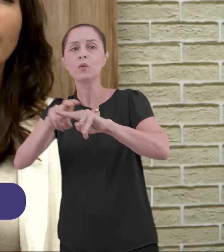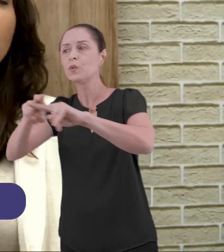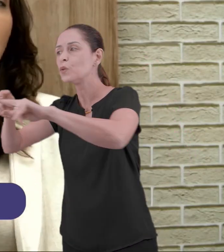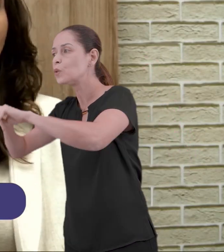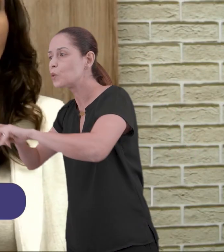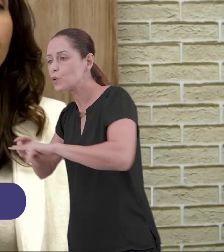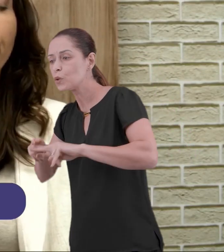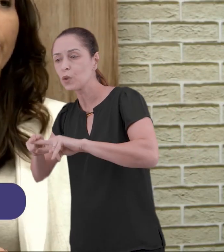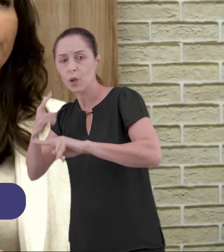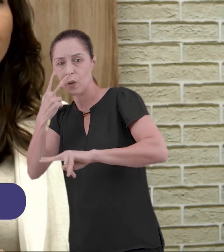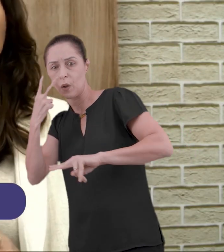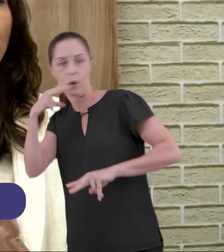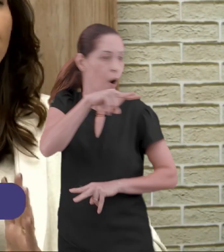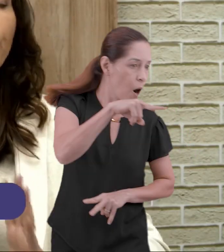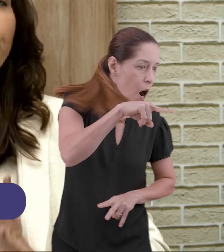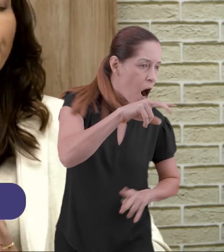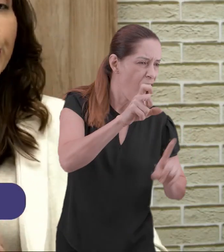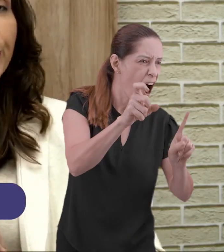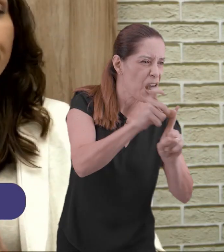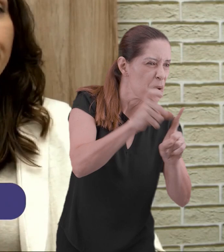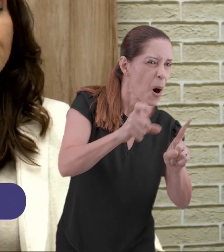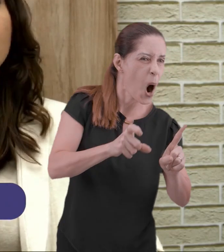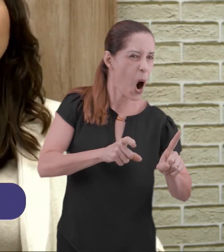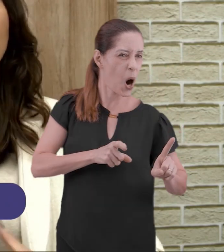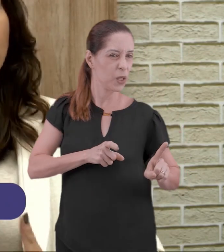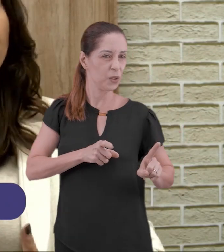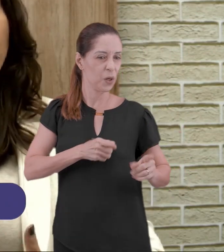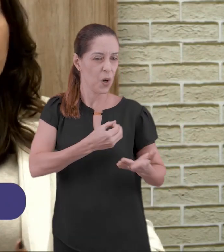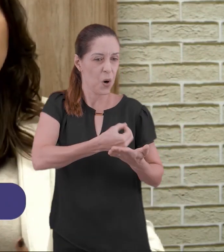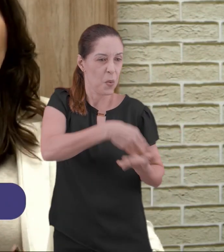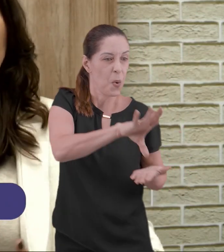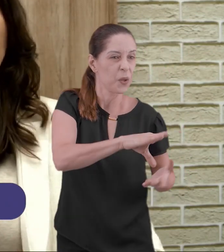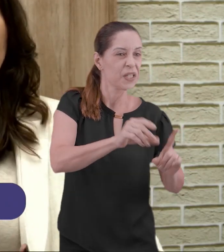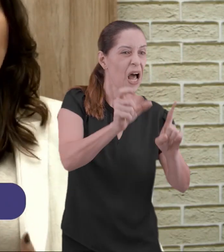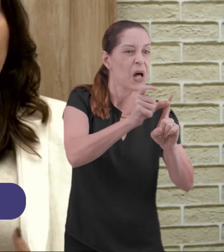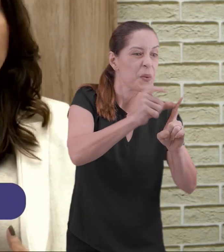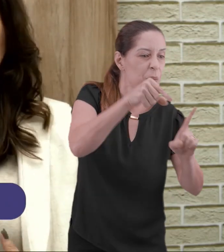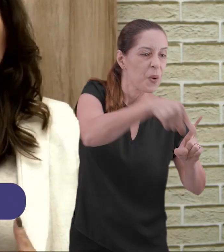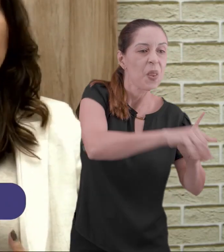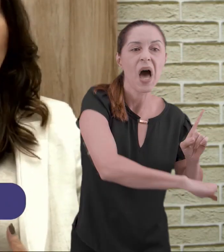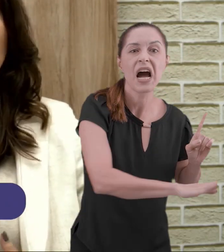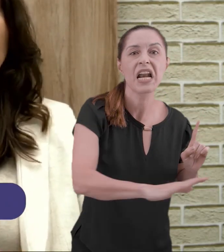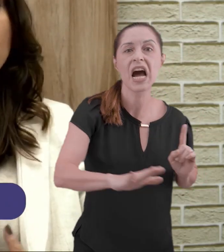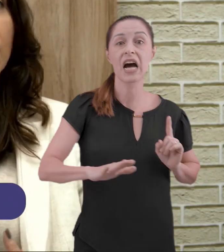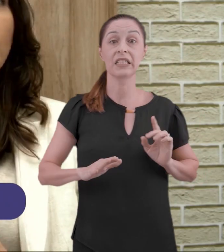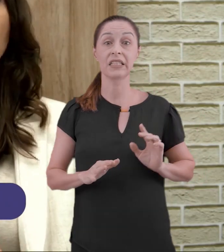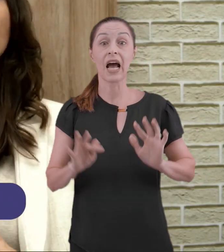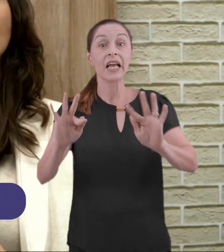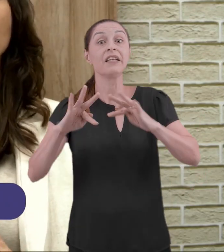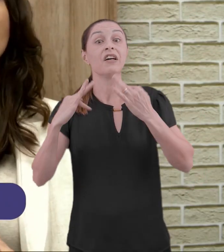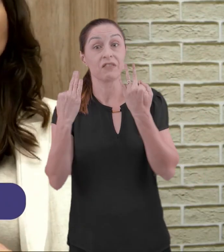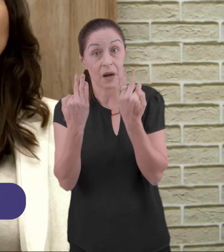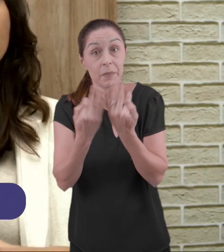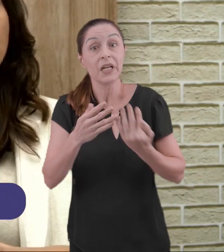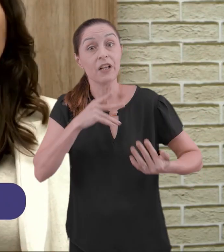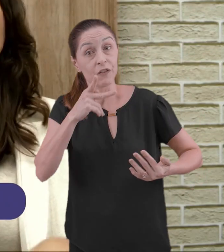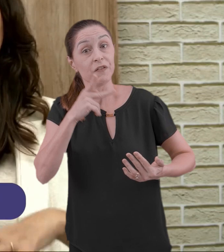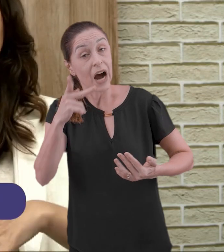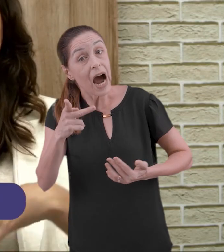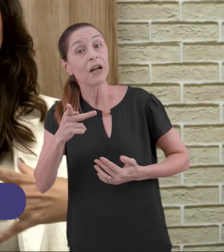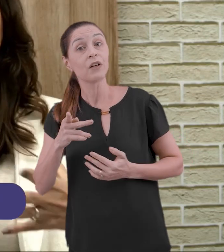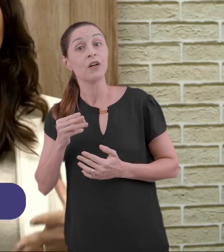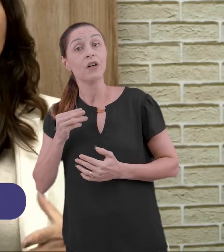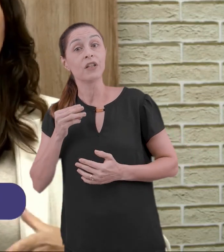pensam, é demônio, vamos expulsar o demônio da criança. E famílias, inclusive, que já passaram por situações extremamente constrangedoras